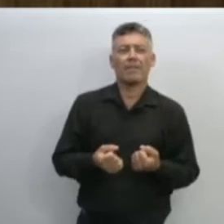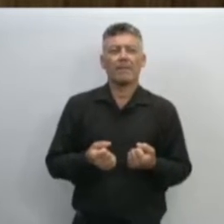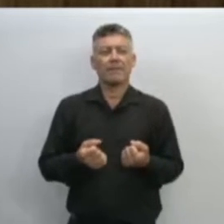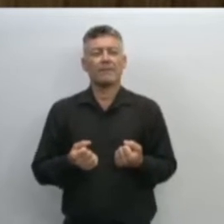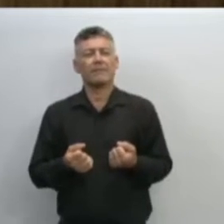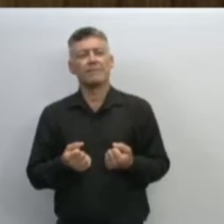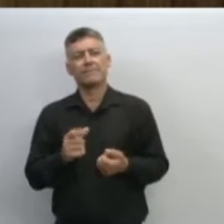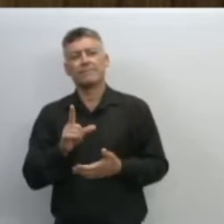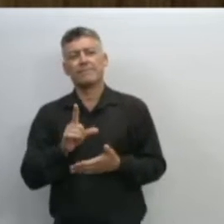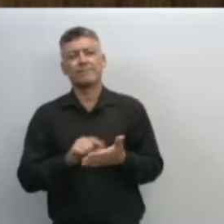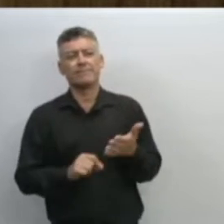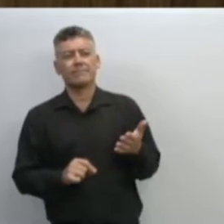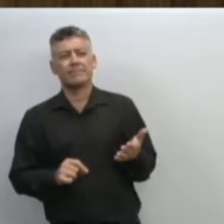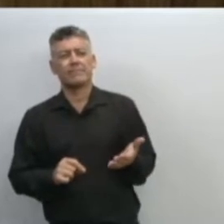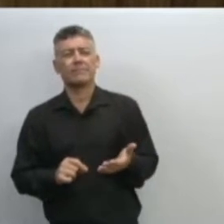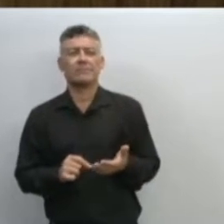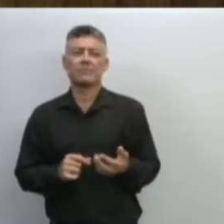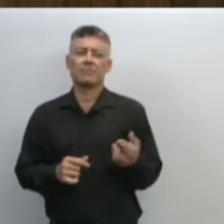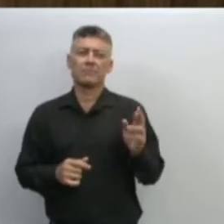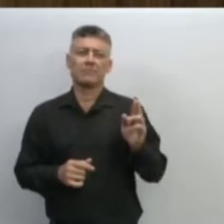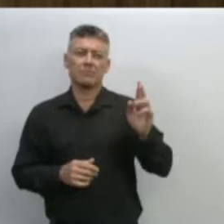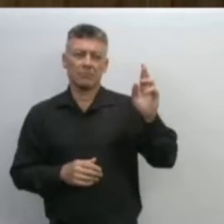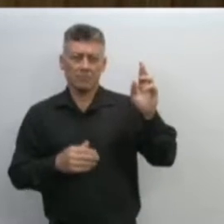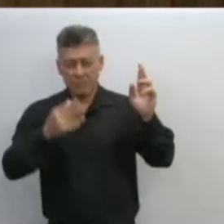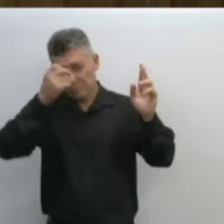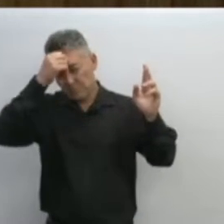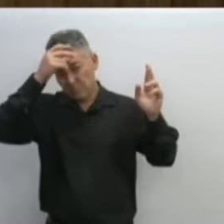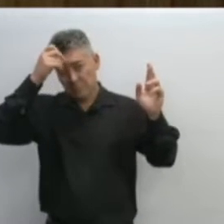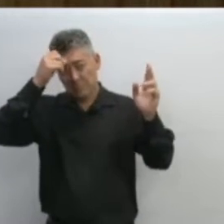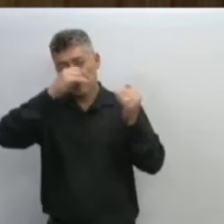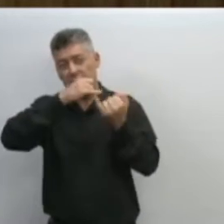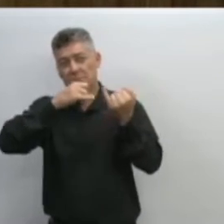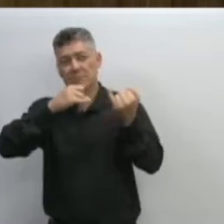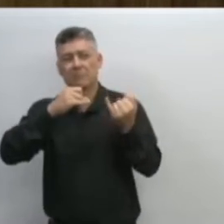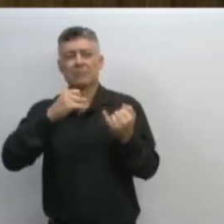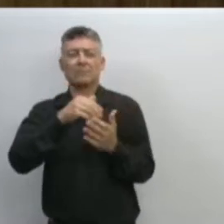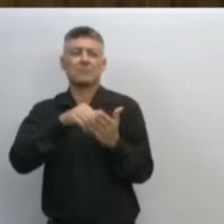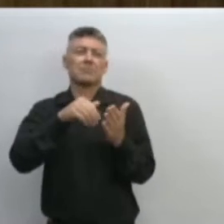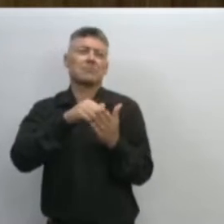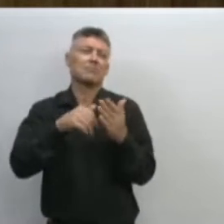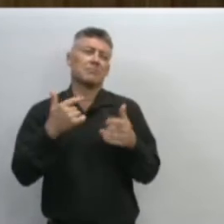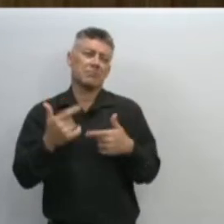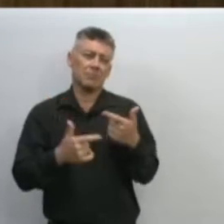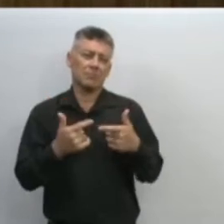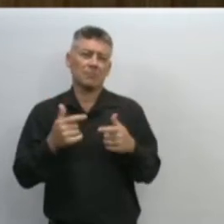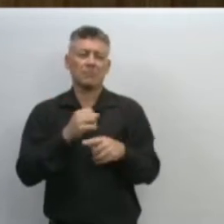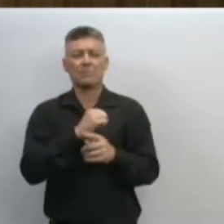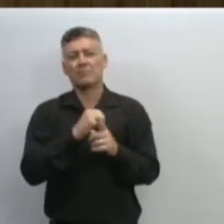tem um artigo que diz que é de responsabilidade do município, através da Secretaria de Trabalho e Assistência Social,